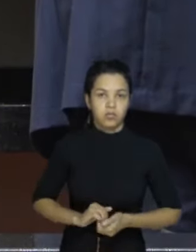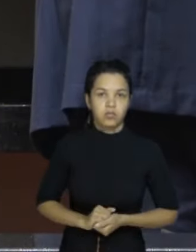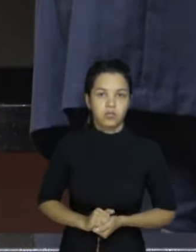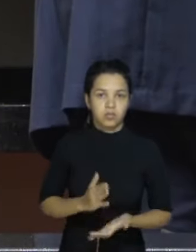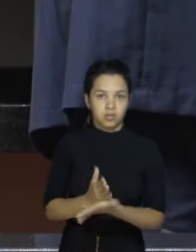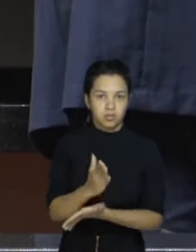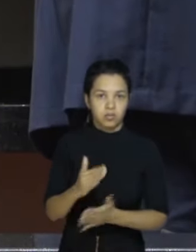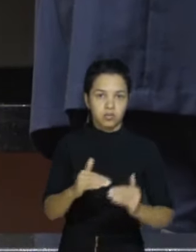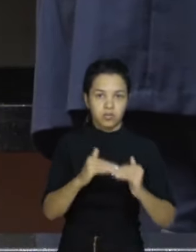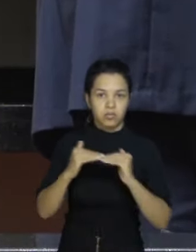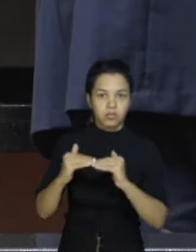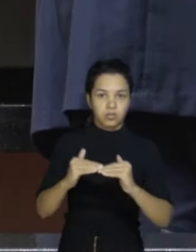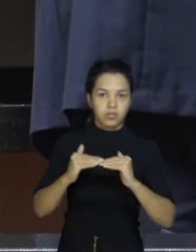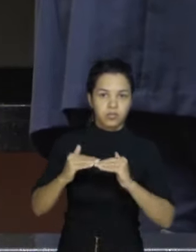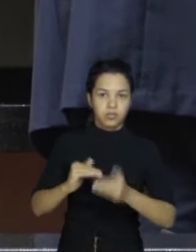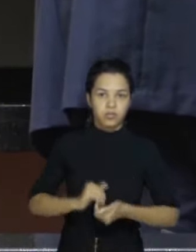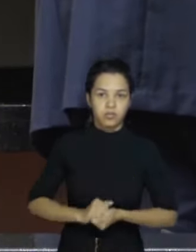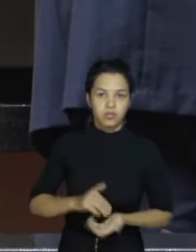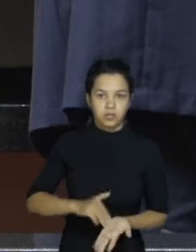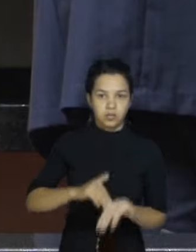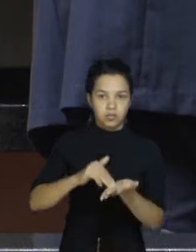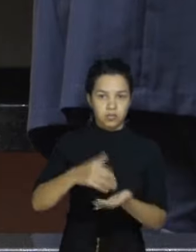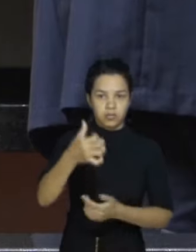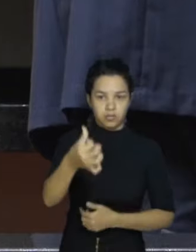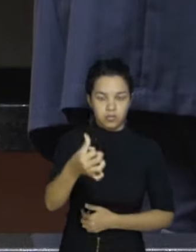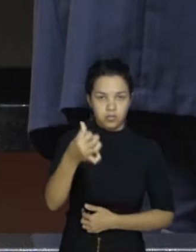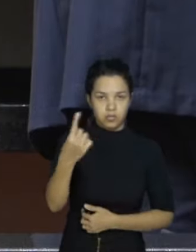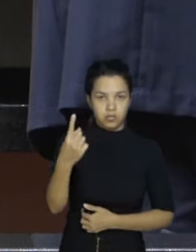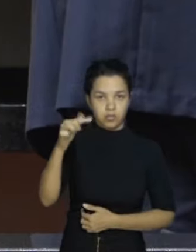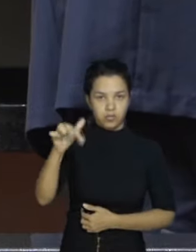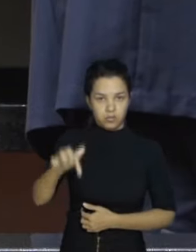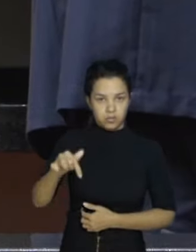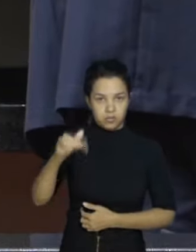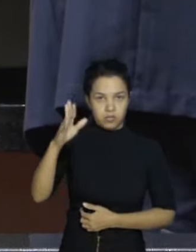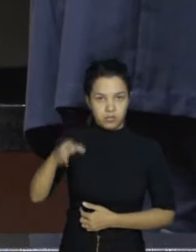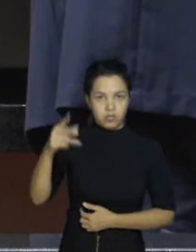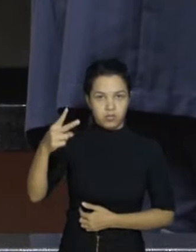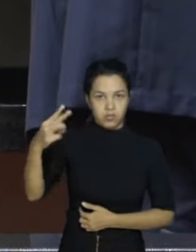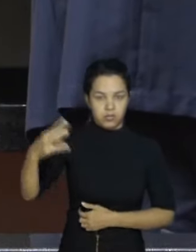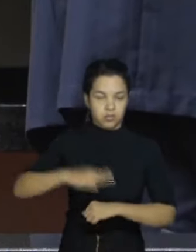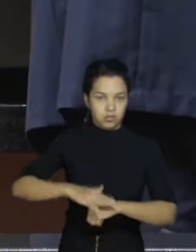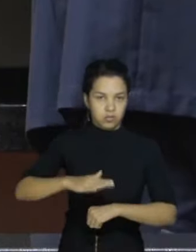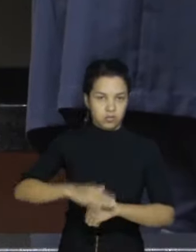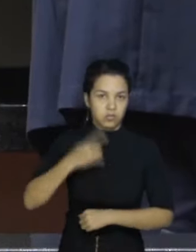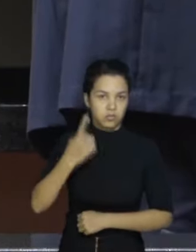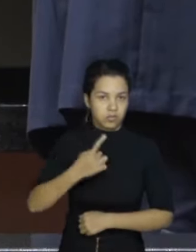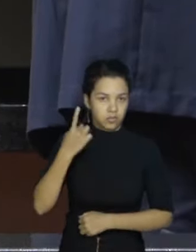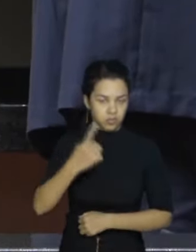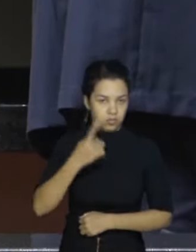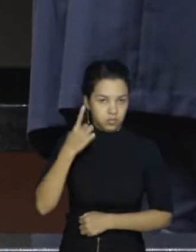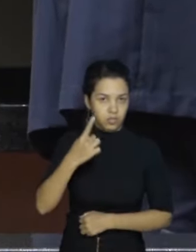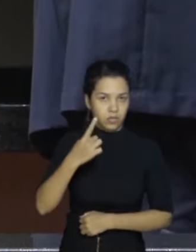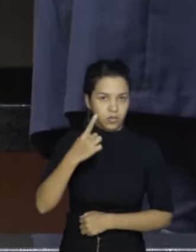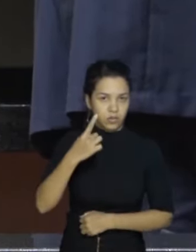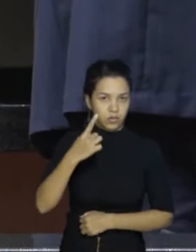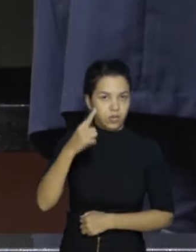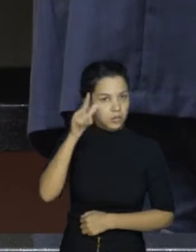aprovado por unanimidade Moção 617 2023 autoria Deputado Lucas Neves